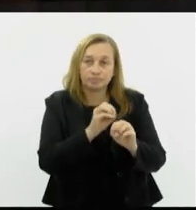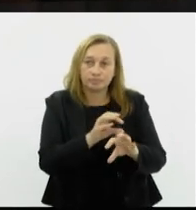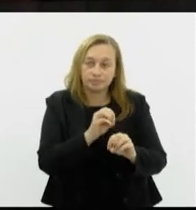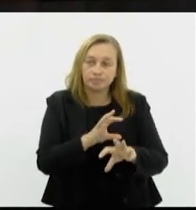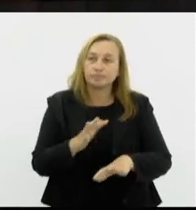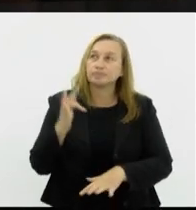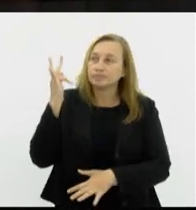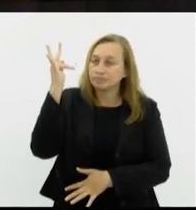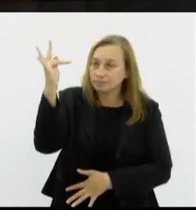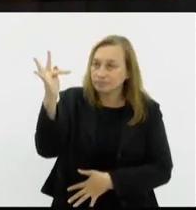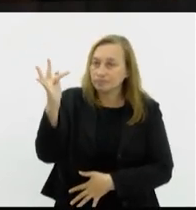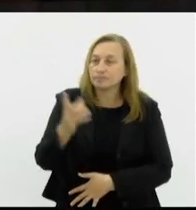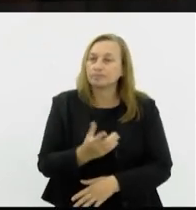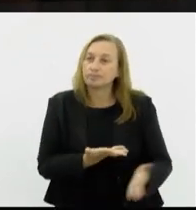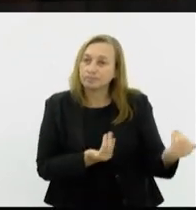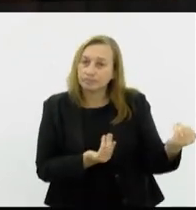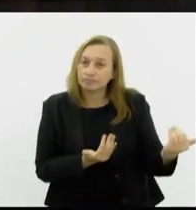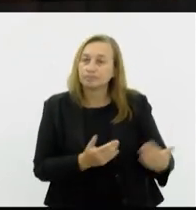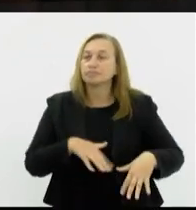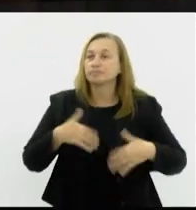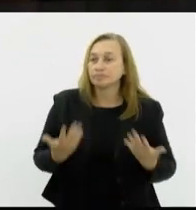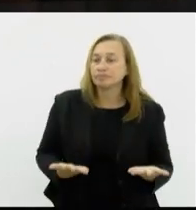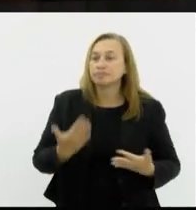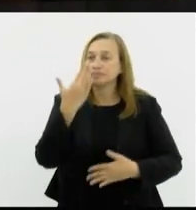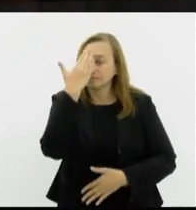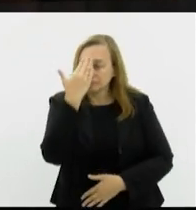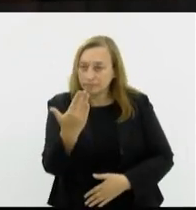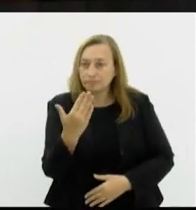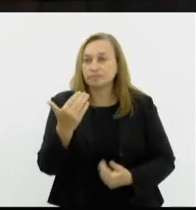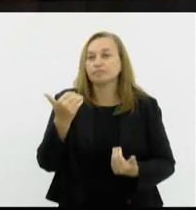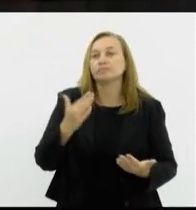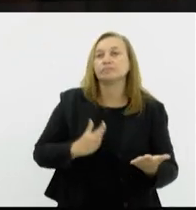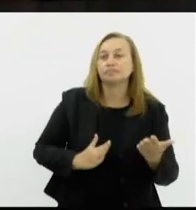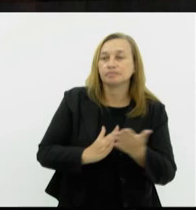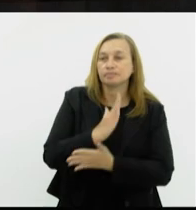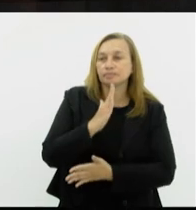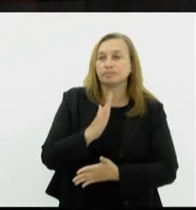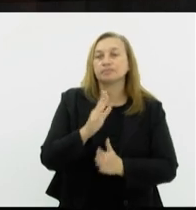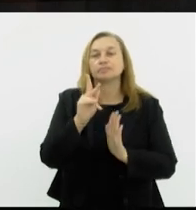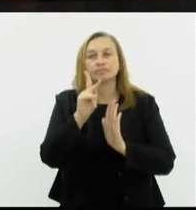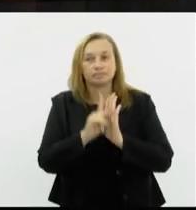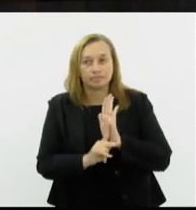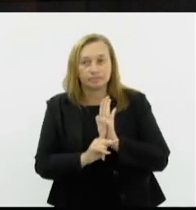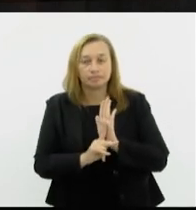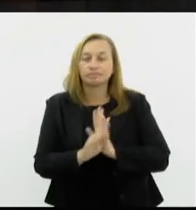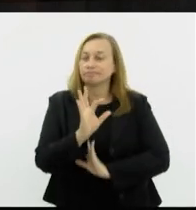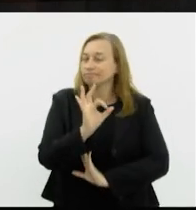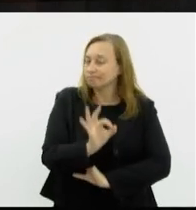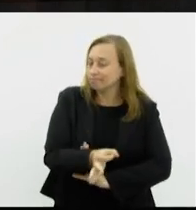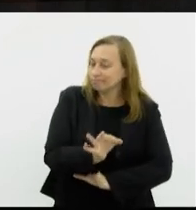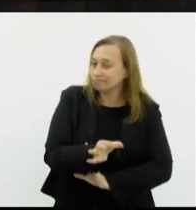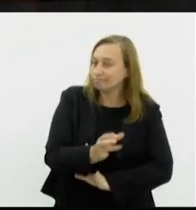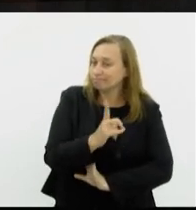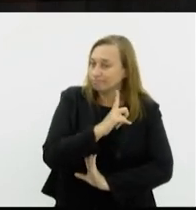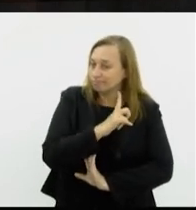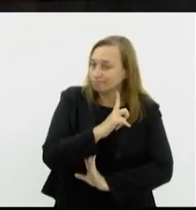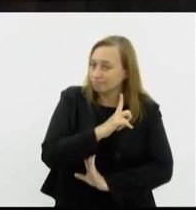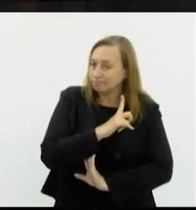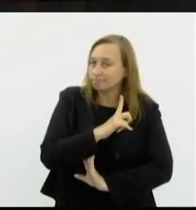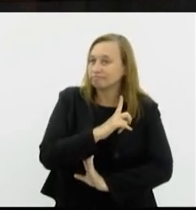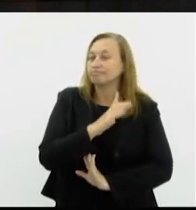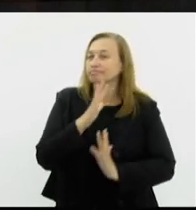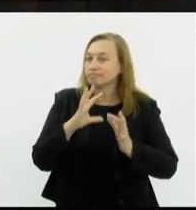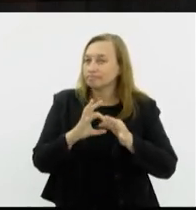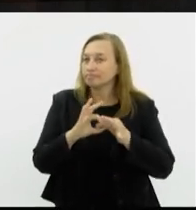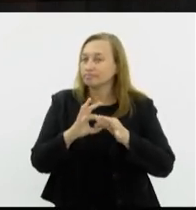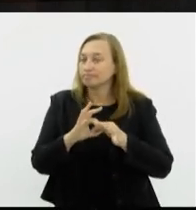no futuro da nossa juventude. Então, a gente agradece a aprovação desse projeto, que eu tenho certeza que será